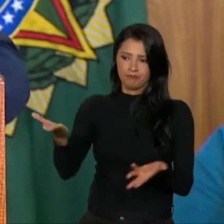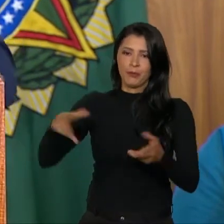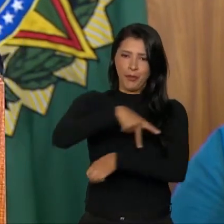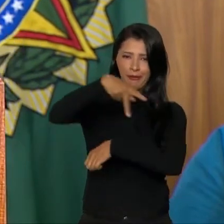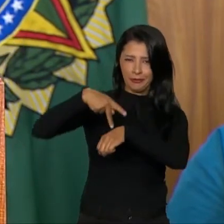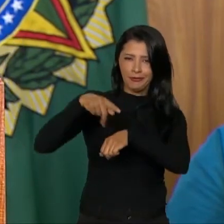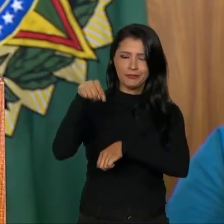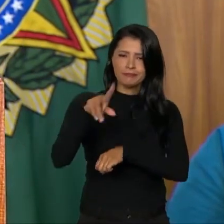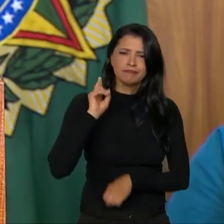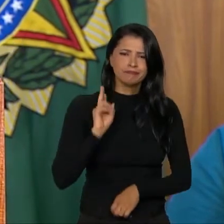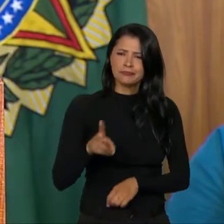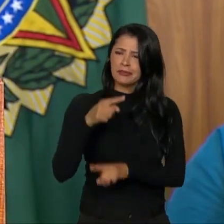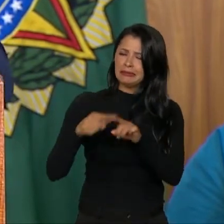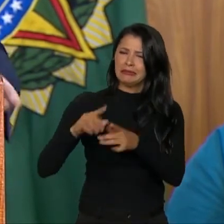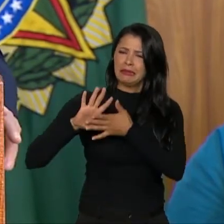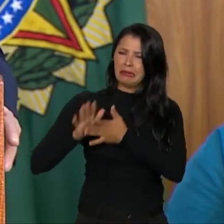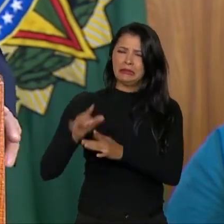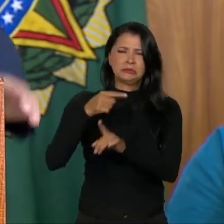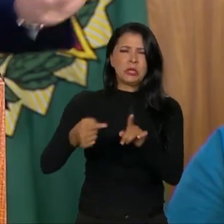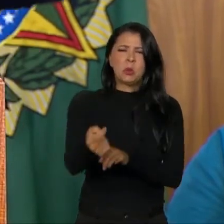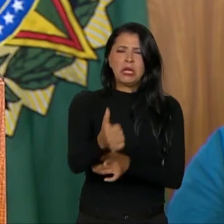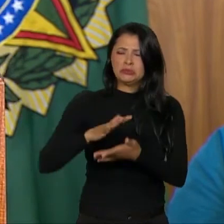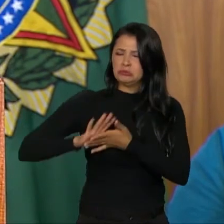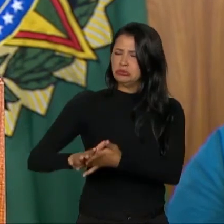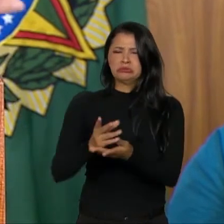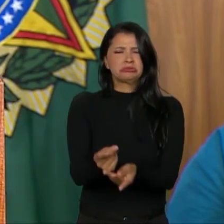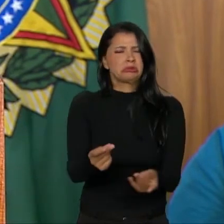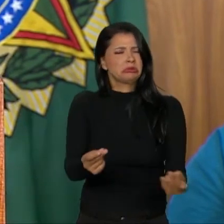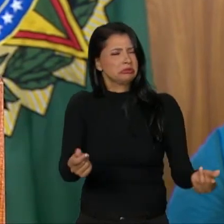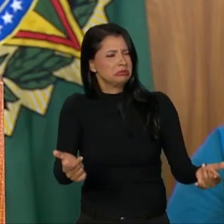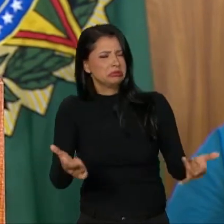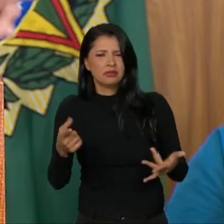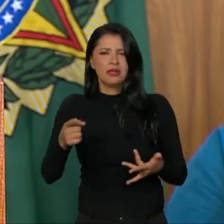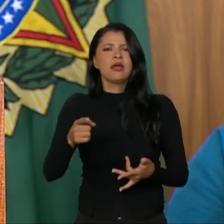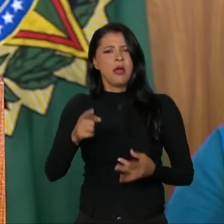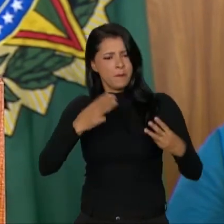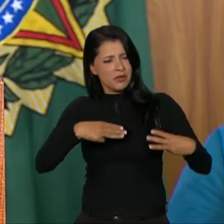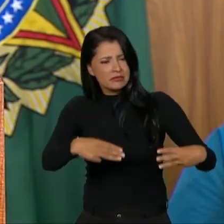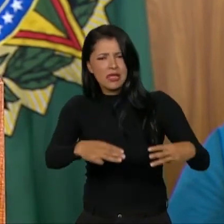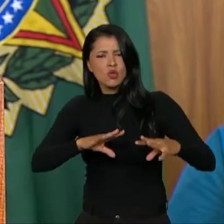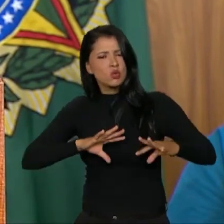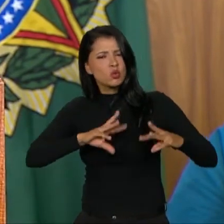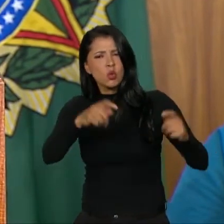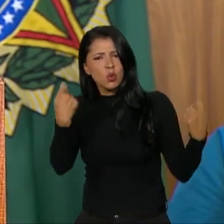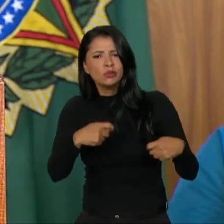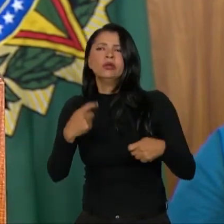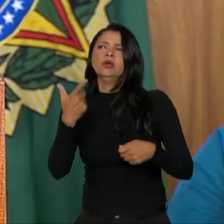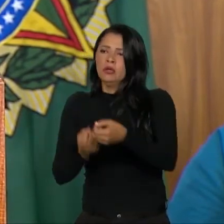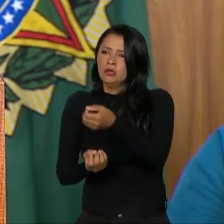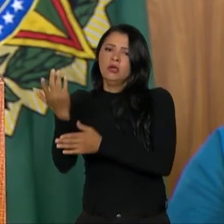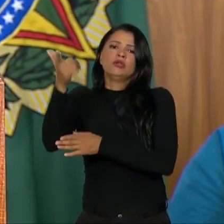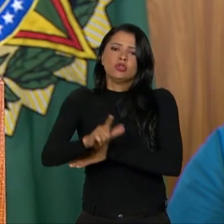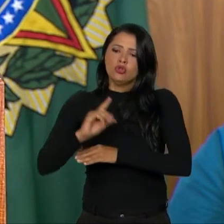país semi-destruído. Praticamente todos os ministérios tiveram que ser